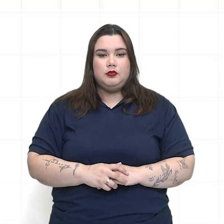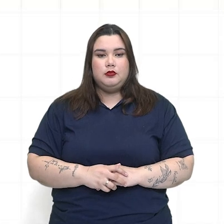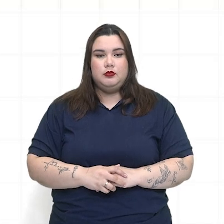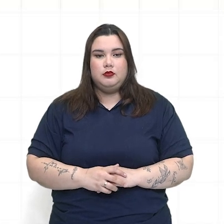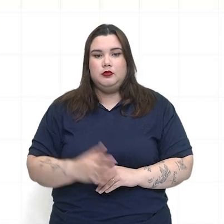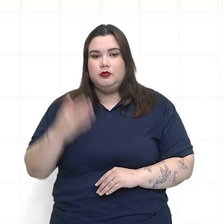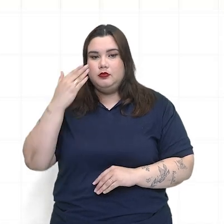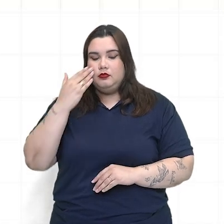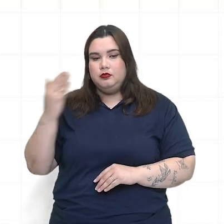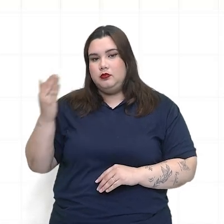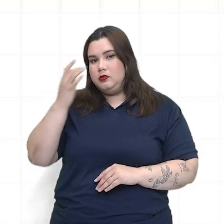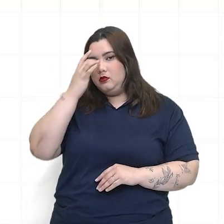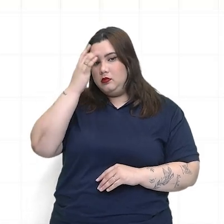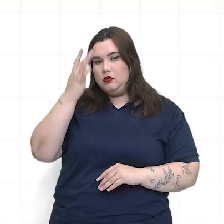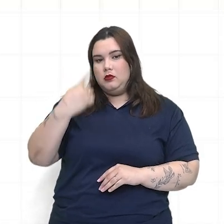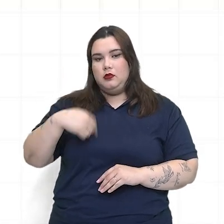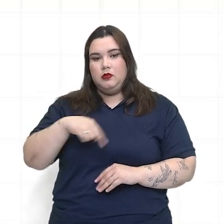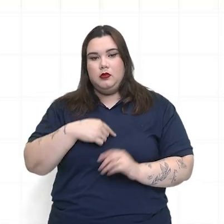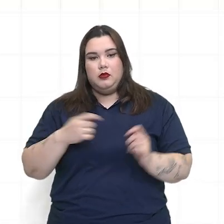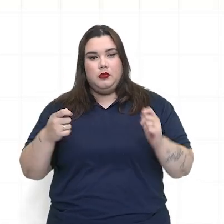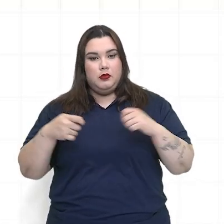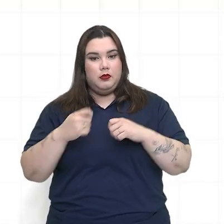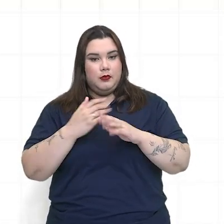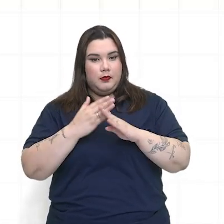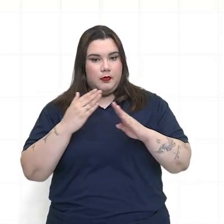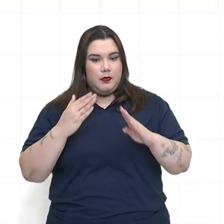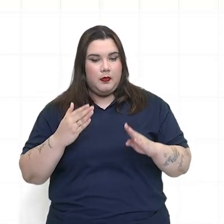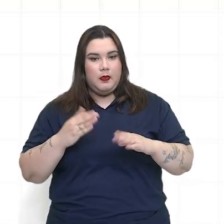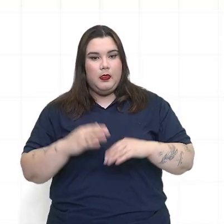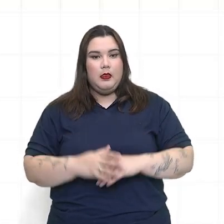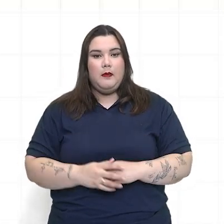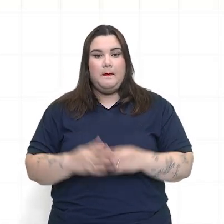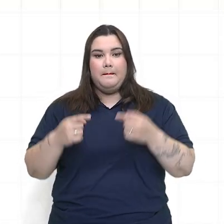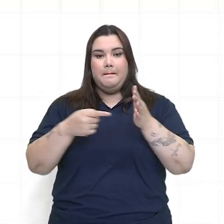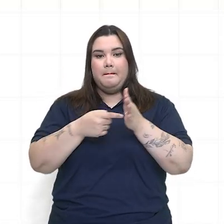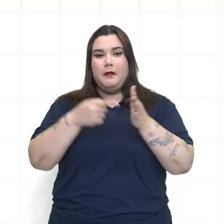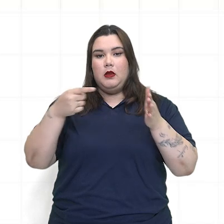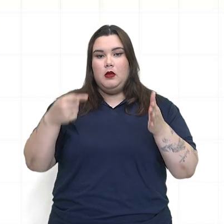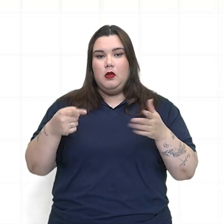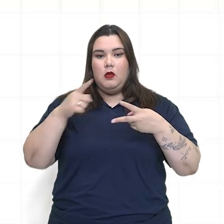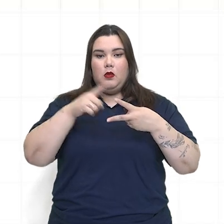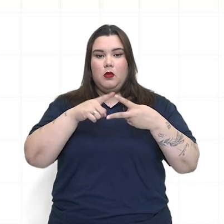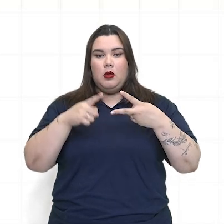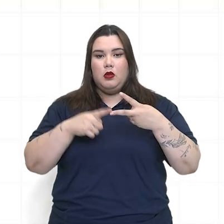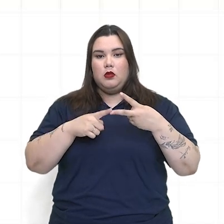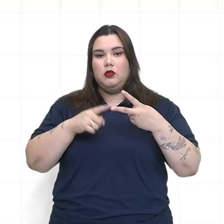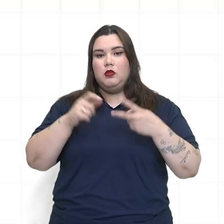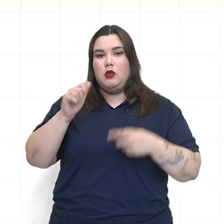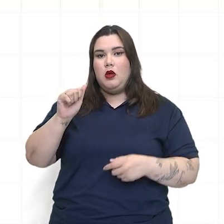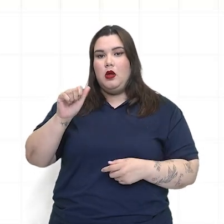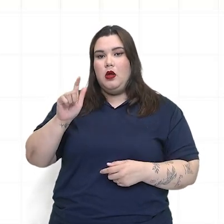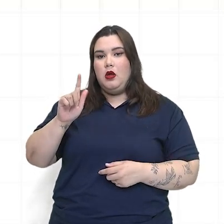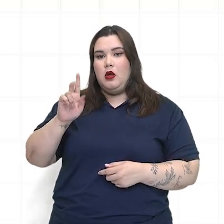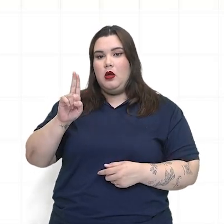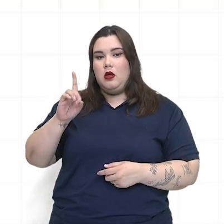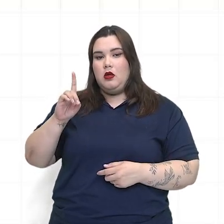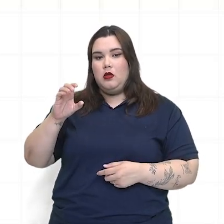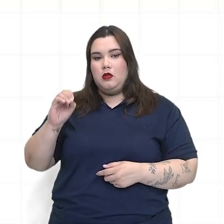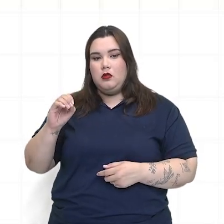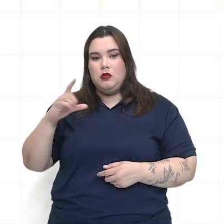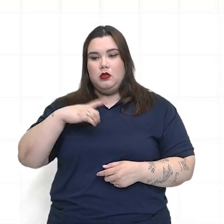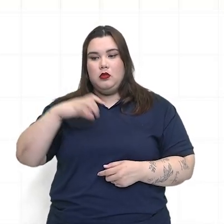obtuso. Então, é bem fácil da gente identificar, né? Primeiramente, quem? O ângulo de 90 graus, quando a gente tem um